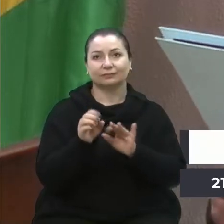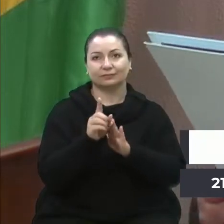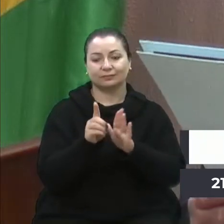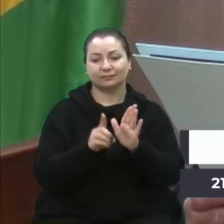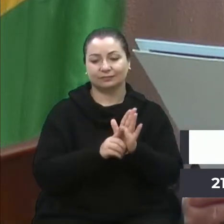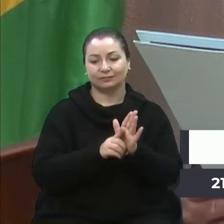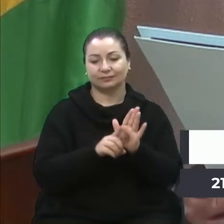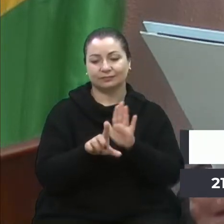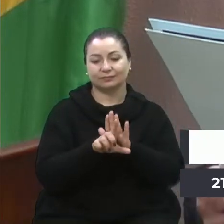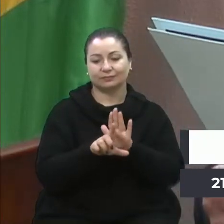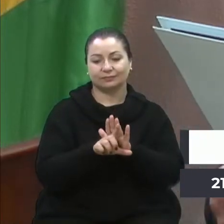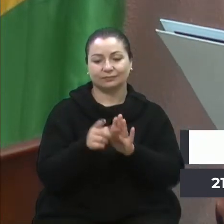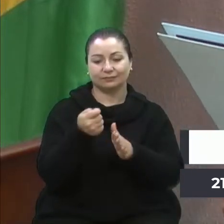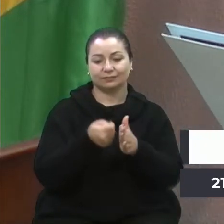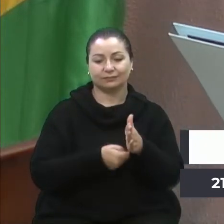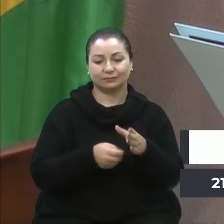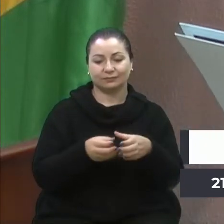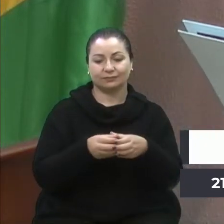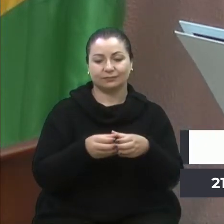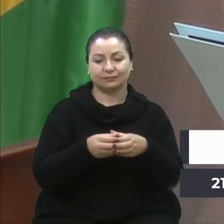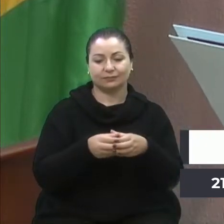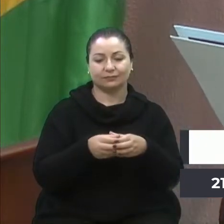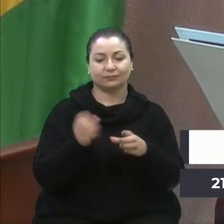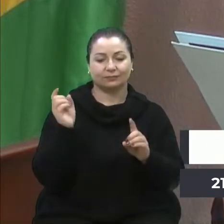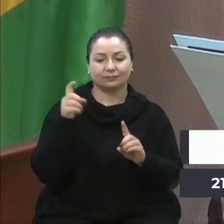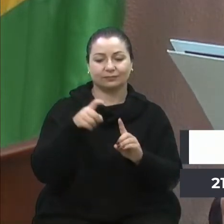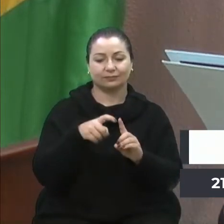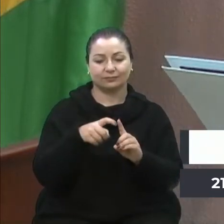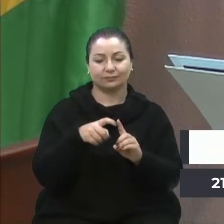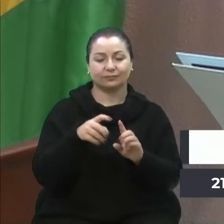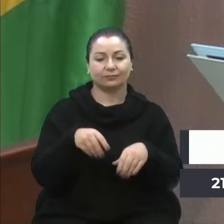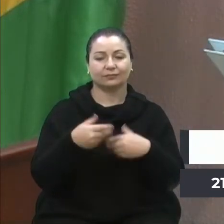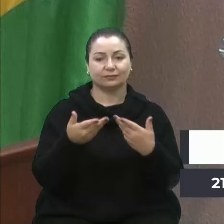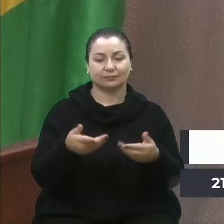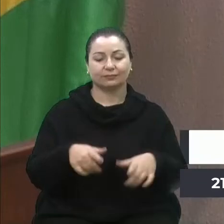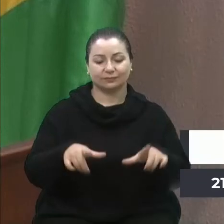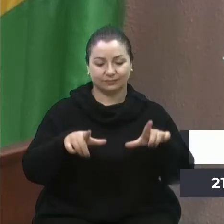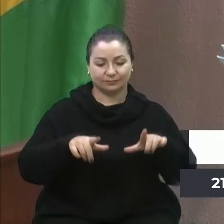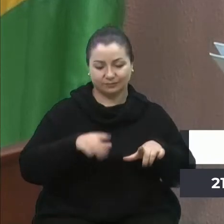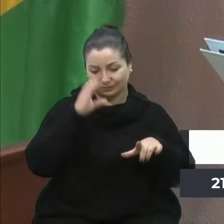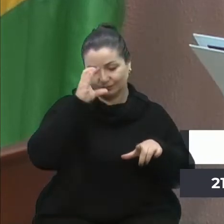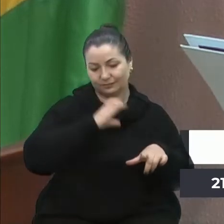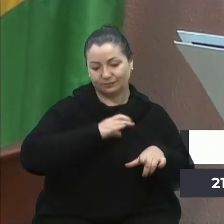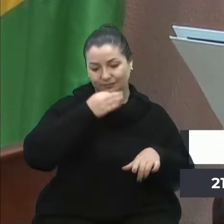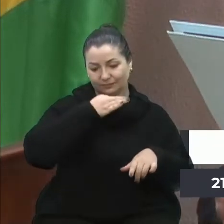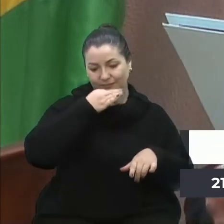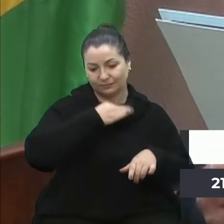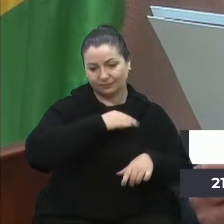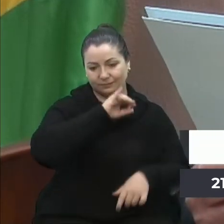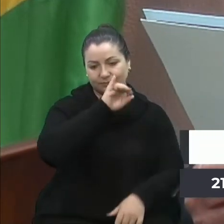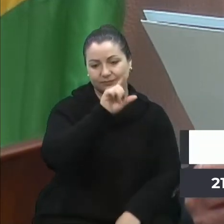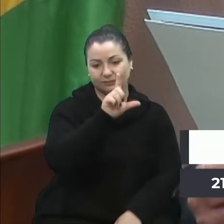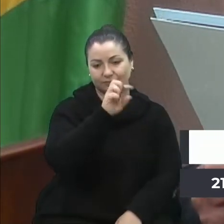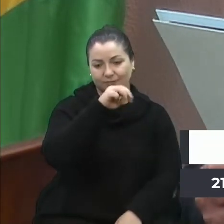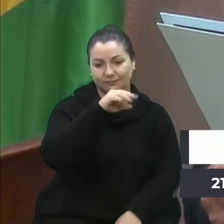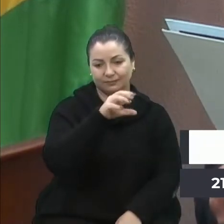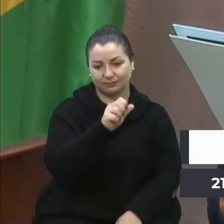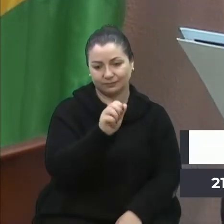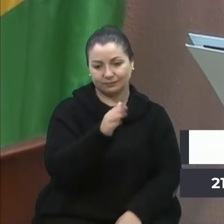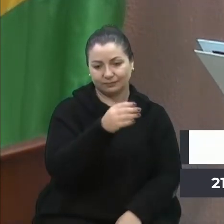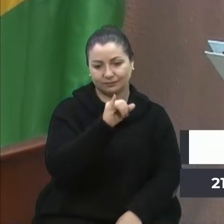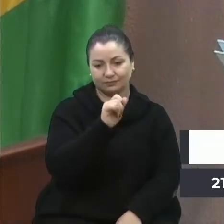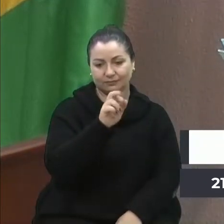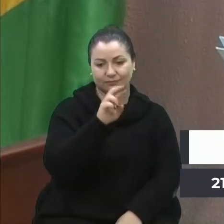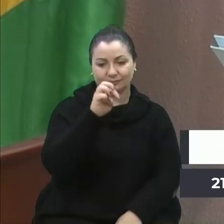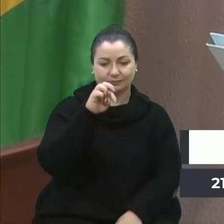é de autoria coletiva e objetiva conceder o título de cidadão caxiense a Ilma, Irmã Celsa